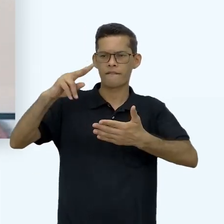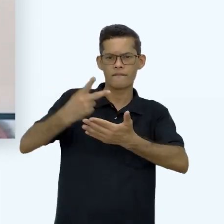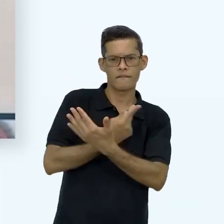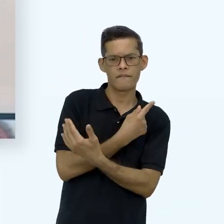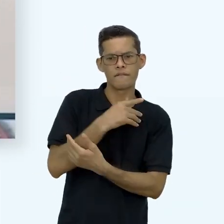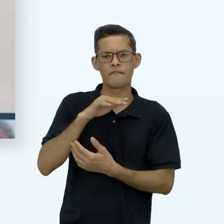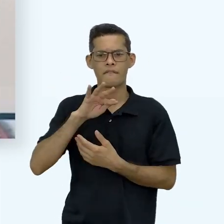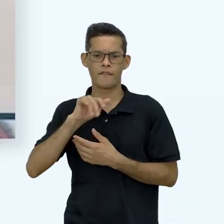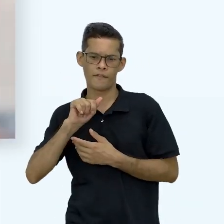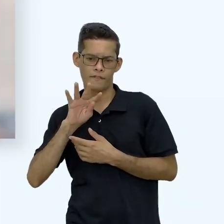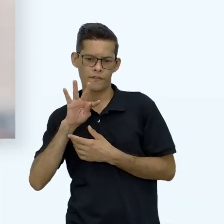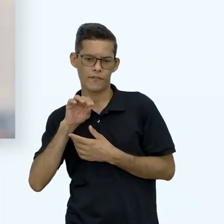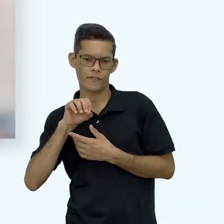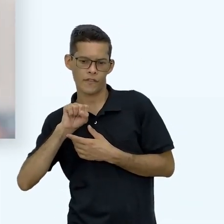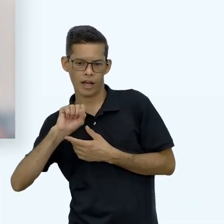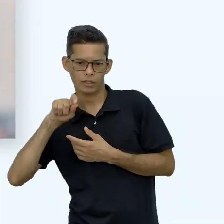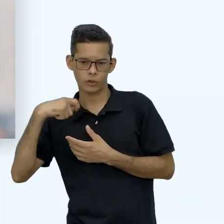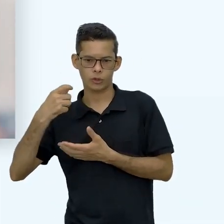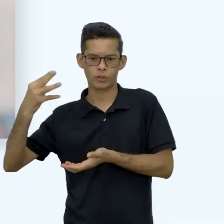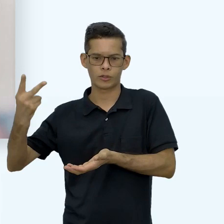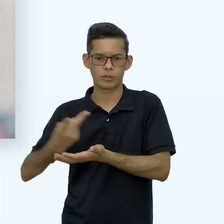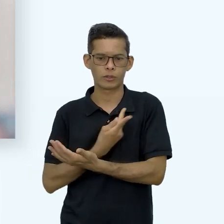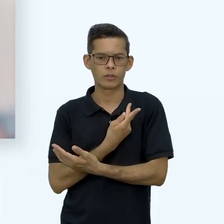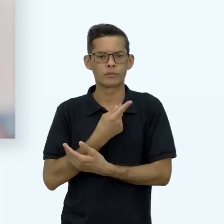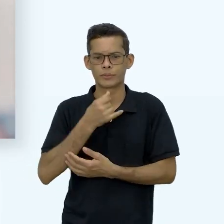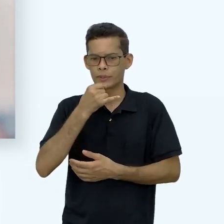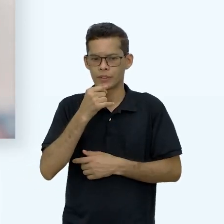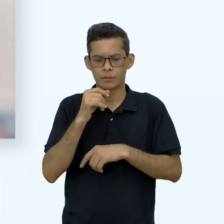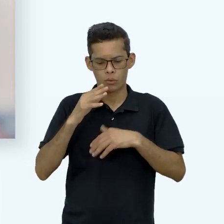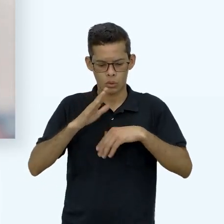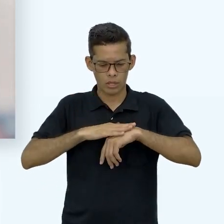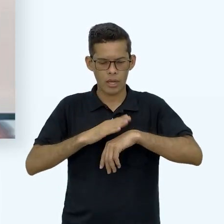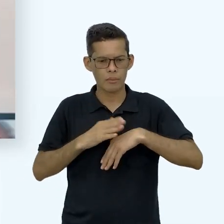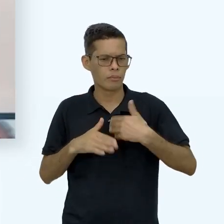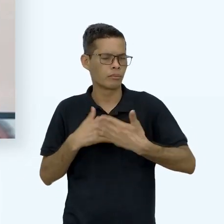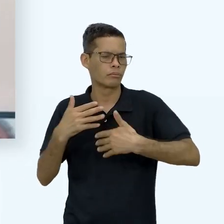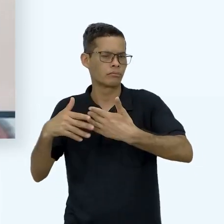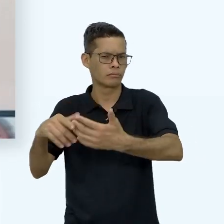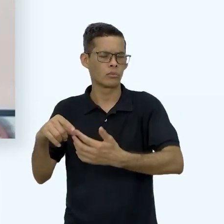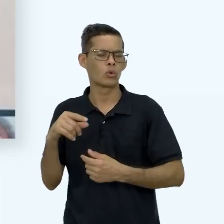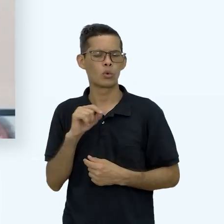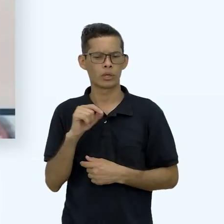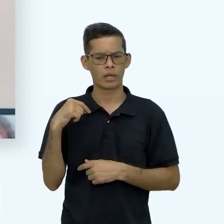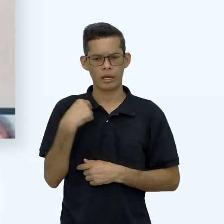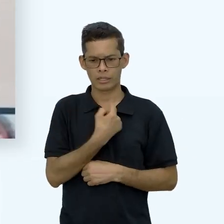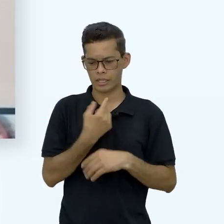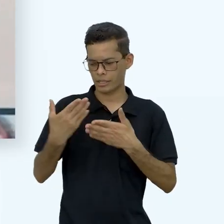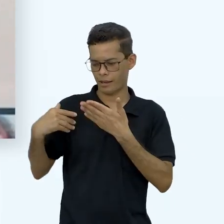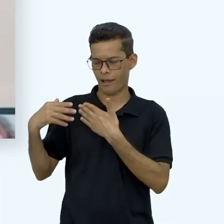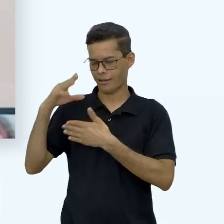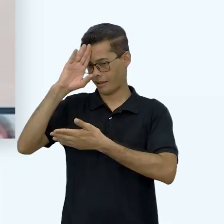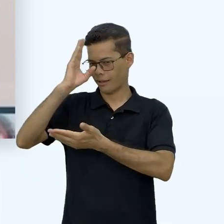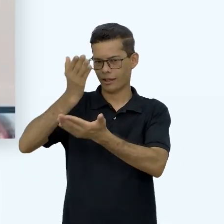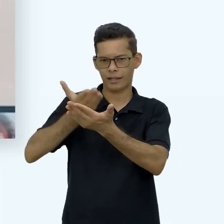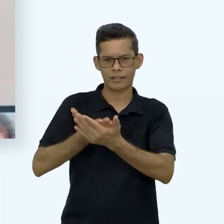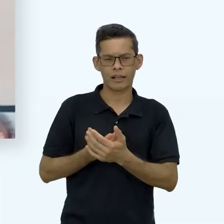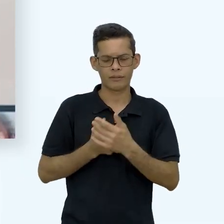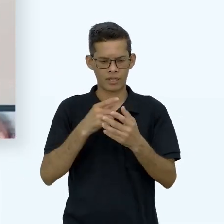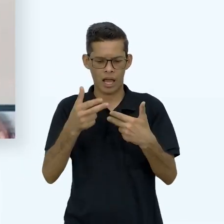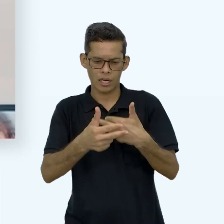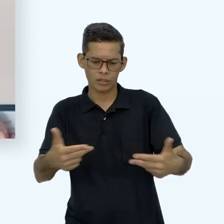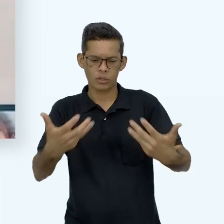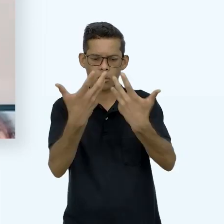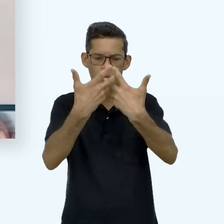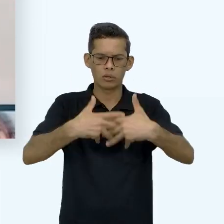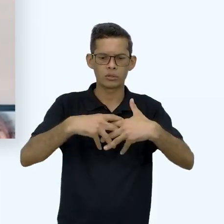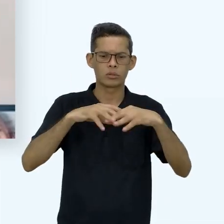ao longo do tempo, a fronteira do conhecimento evolui. Em outras palavras, a gente acreditava que as coisas funcionavam de uma determinada